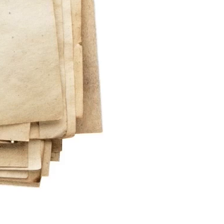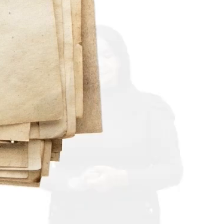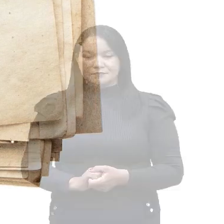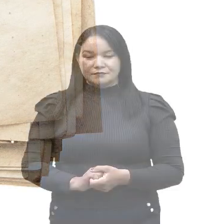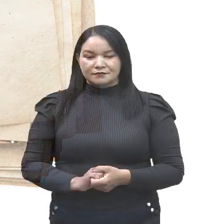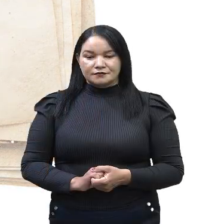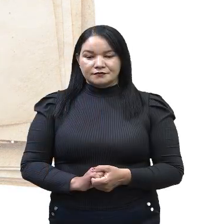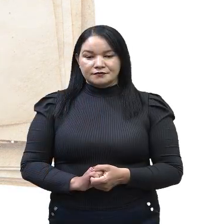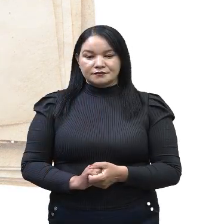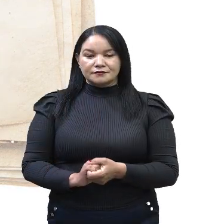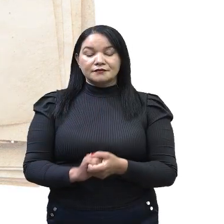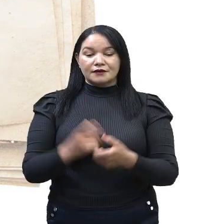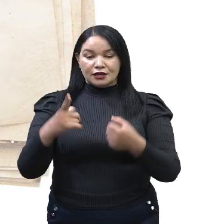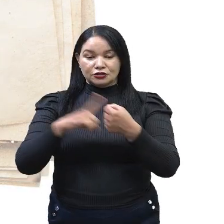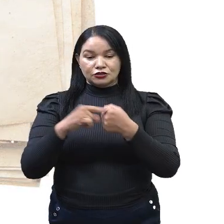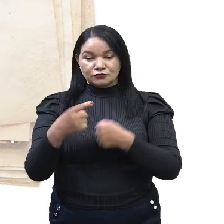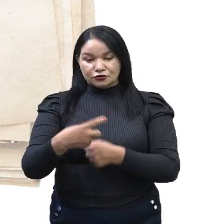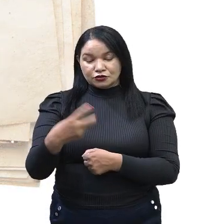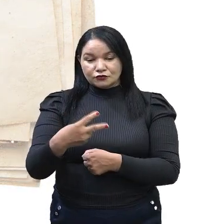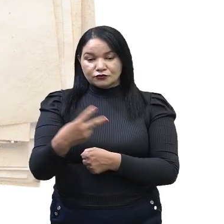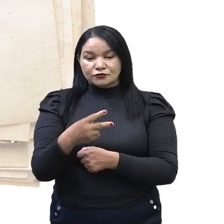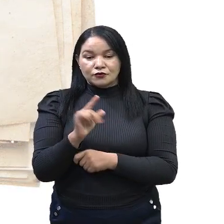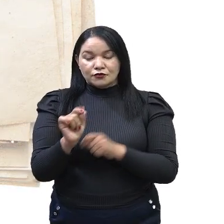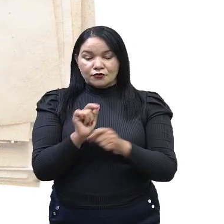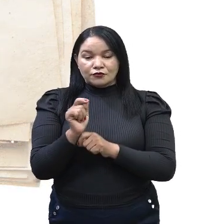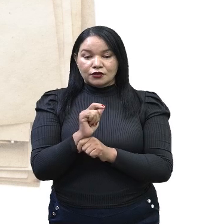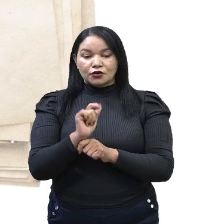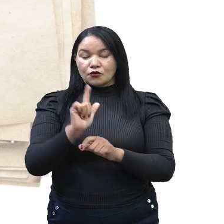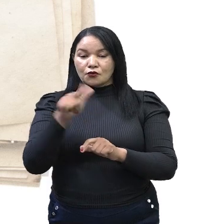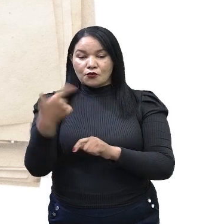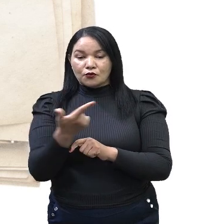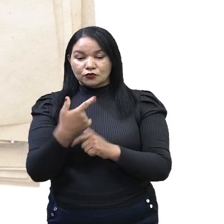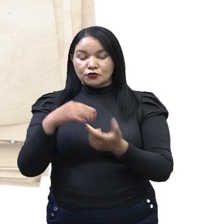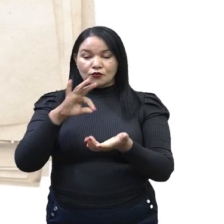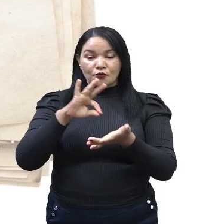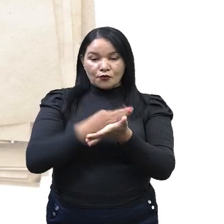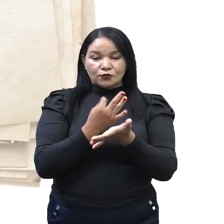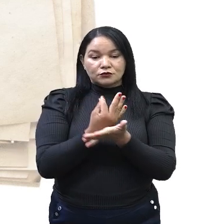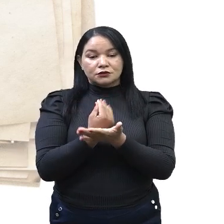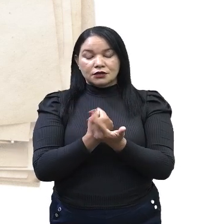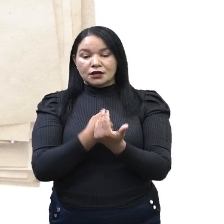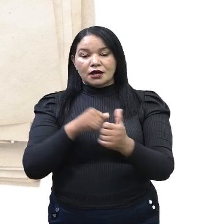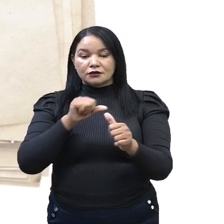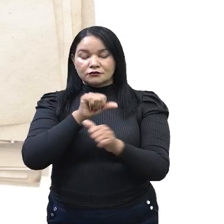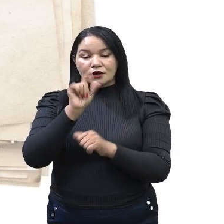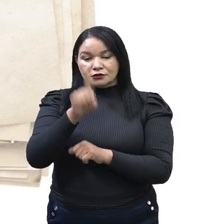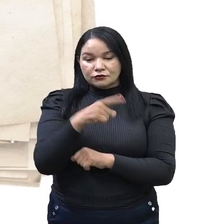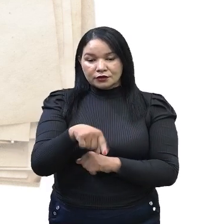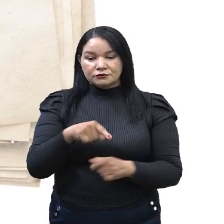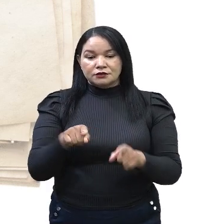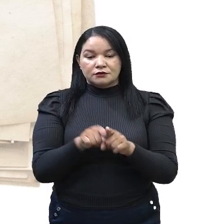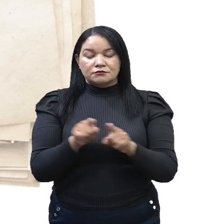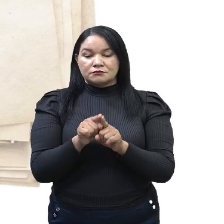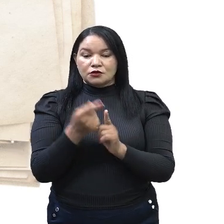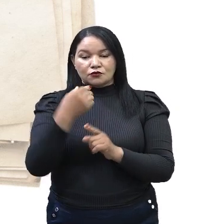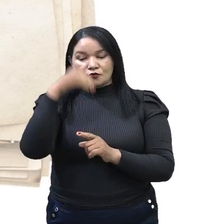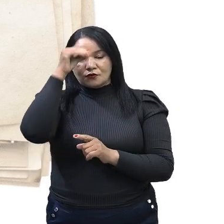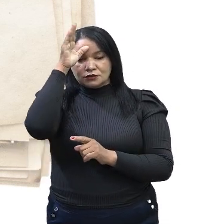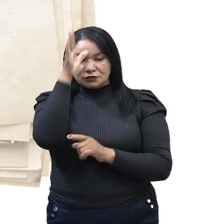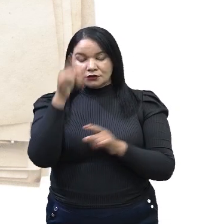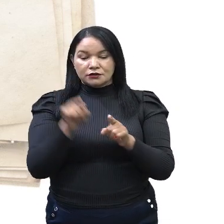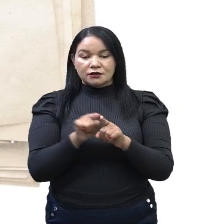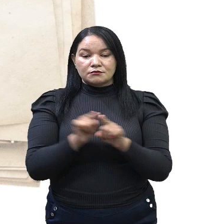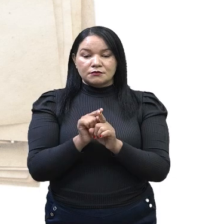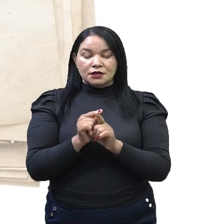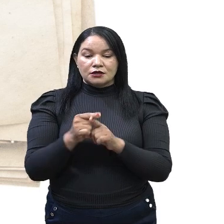em contrário. Manda, portanto, a todas as autoridades a quem o conhecimento e execução da